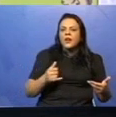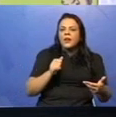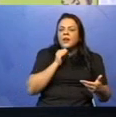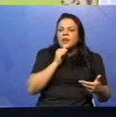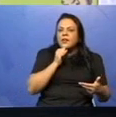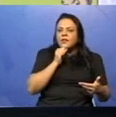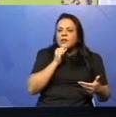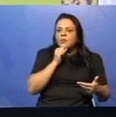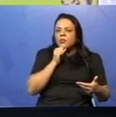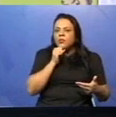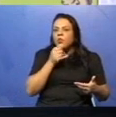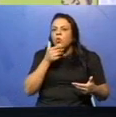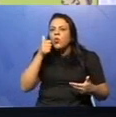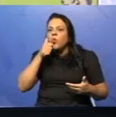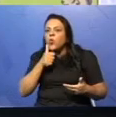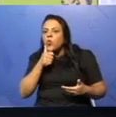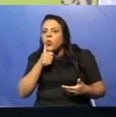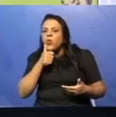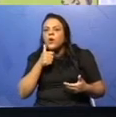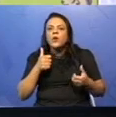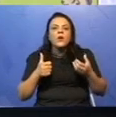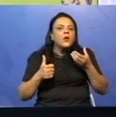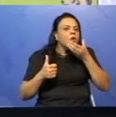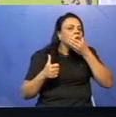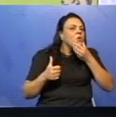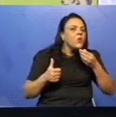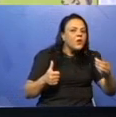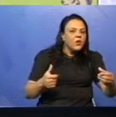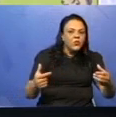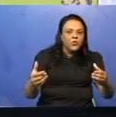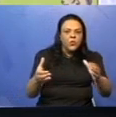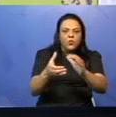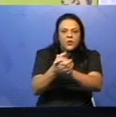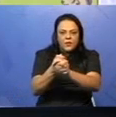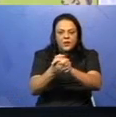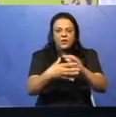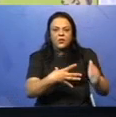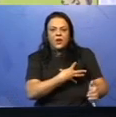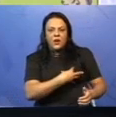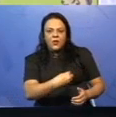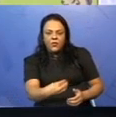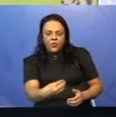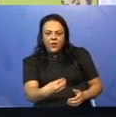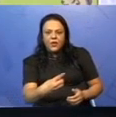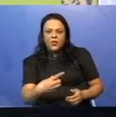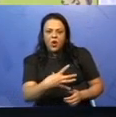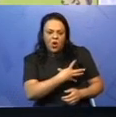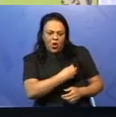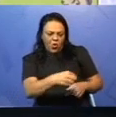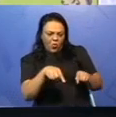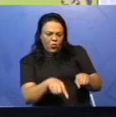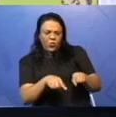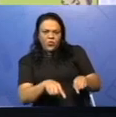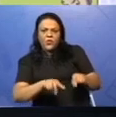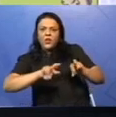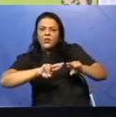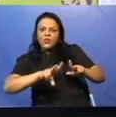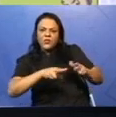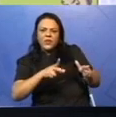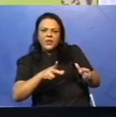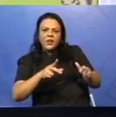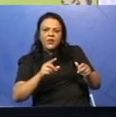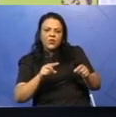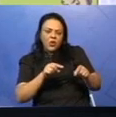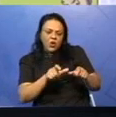filho, você observa, por exemplo, irmãos totalmente diferentes, uns mais altos, cabelo diferente, olhos diferentes. Tem